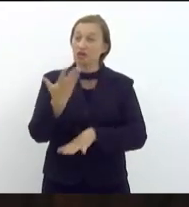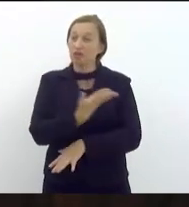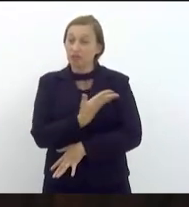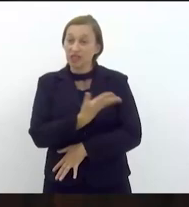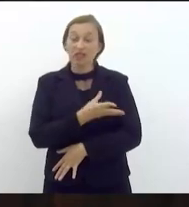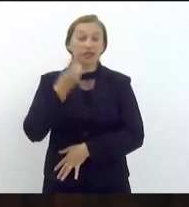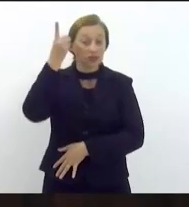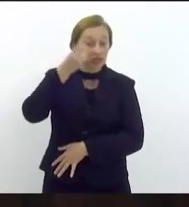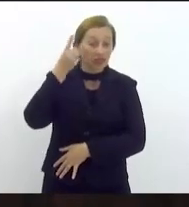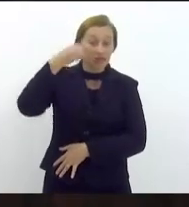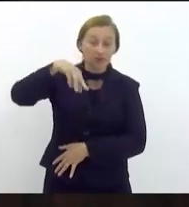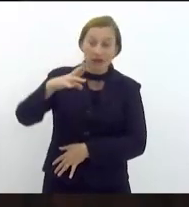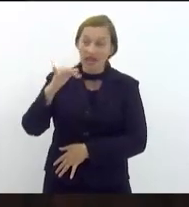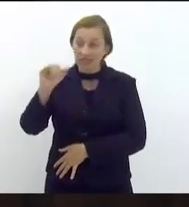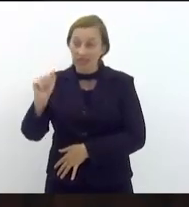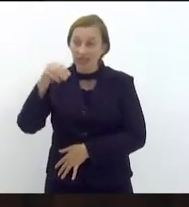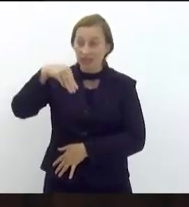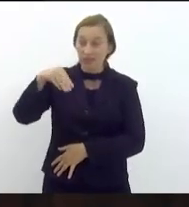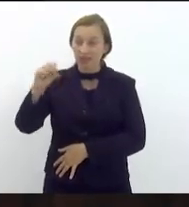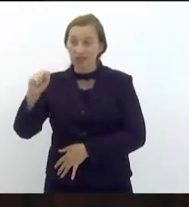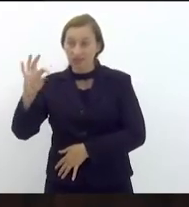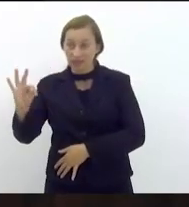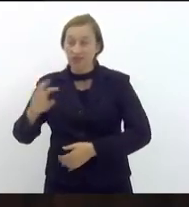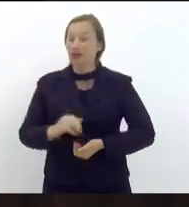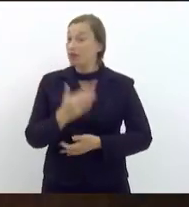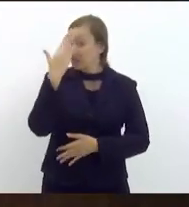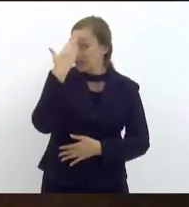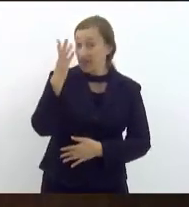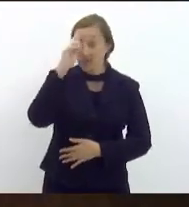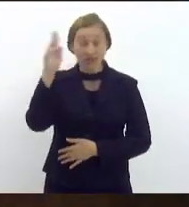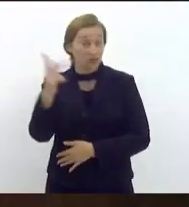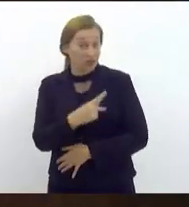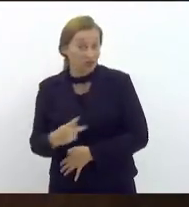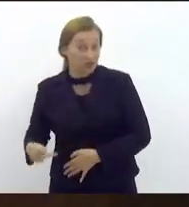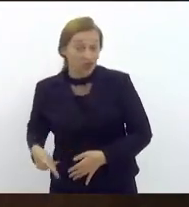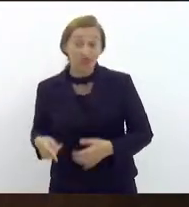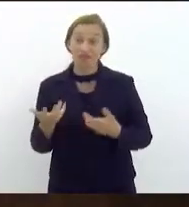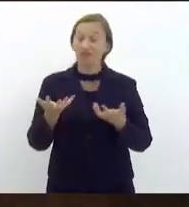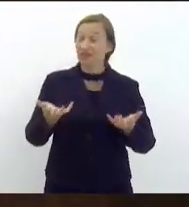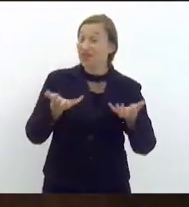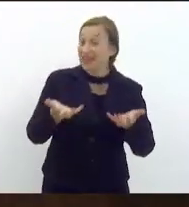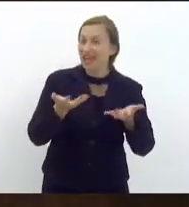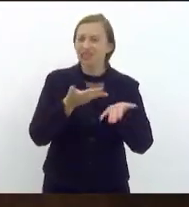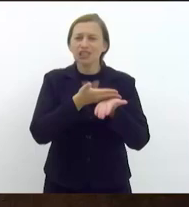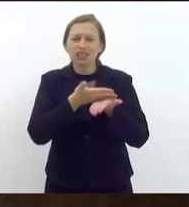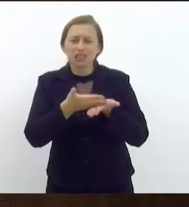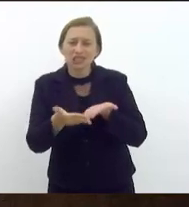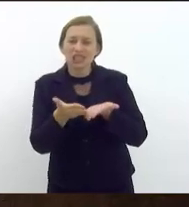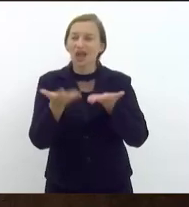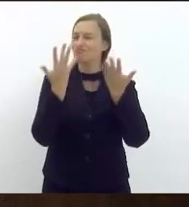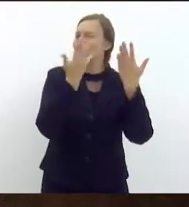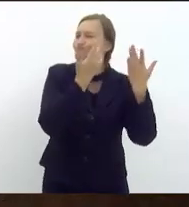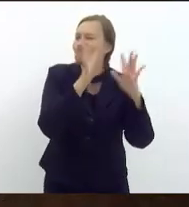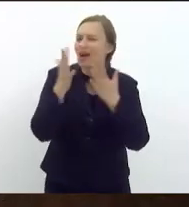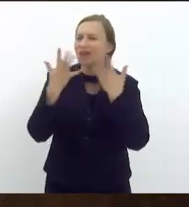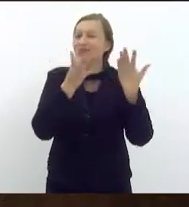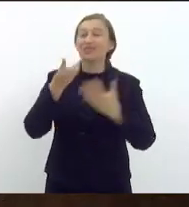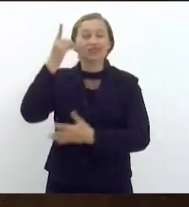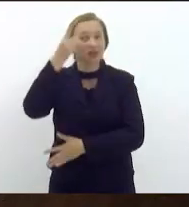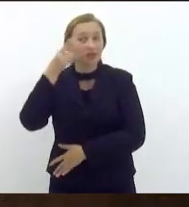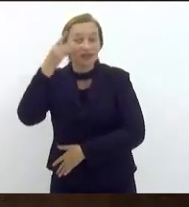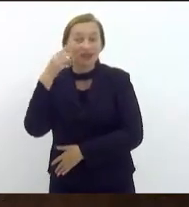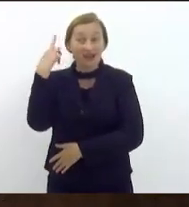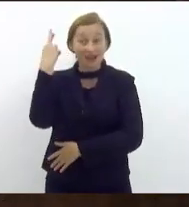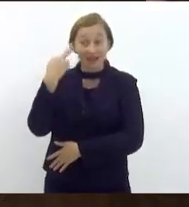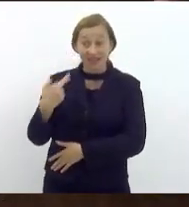deputada Marina do MST Obrigada Presidente Quero iniciar parabenizando a deputada